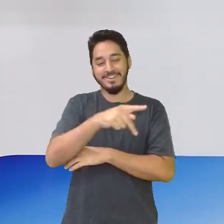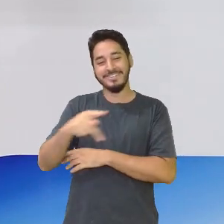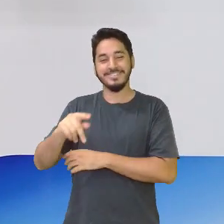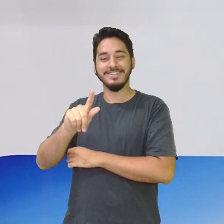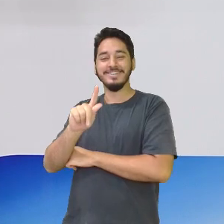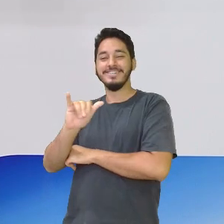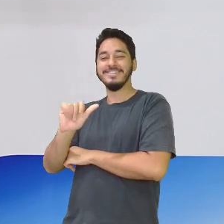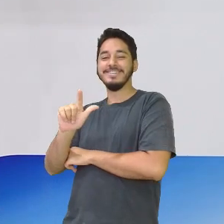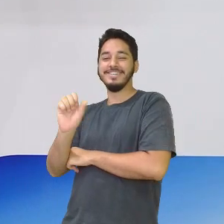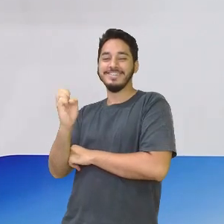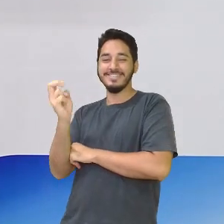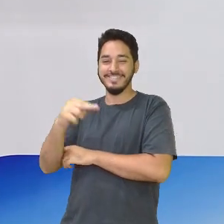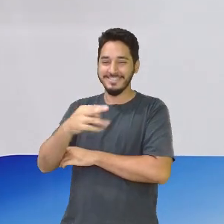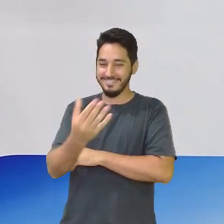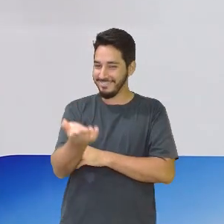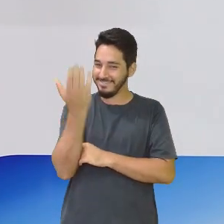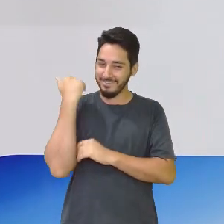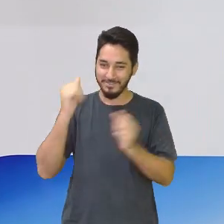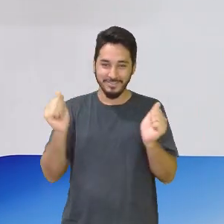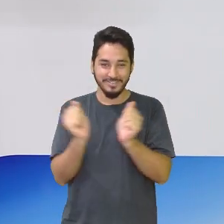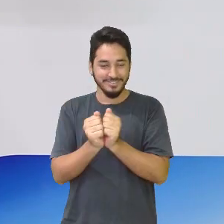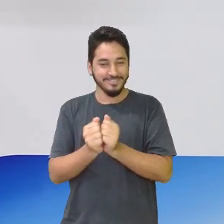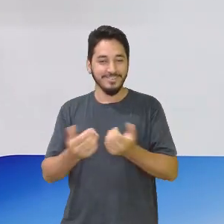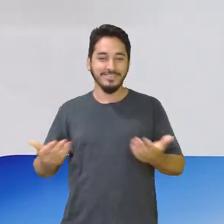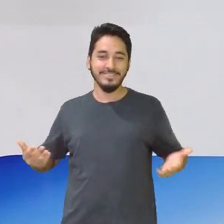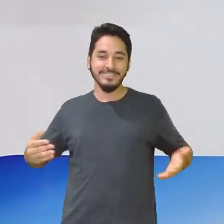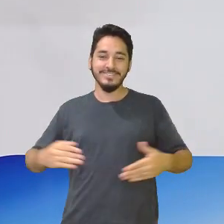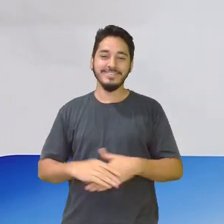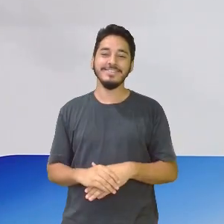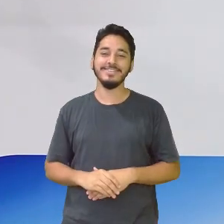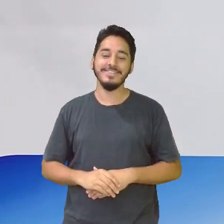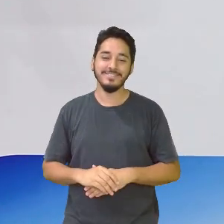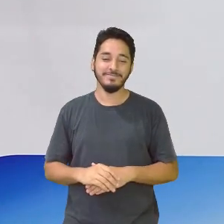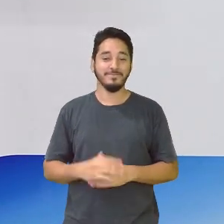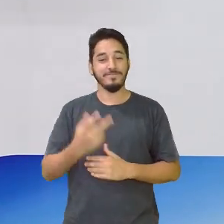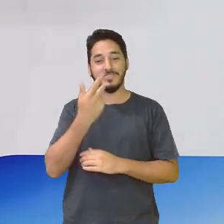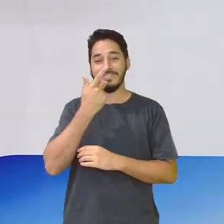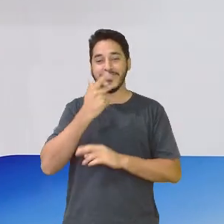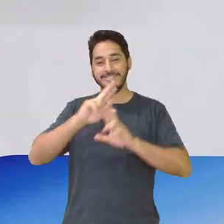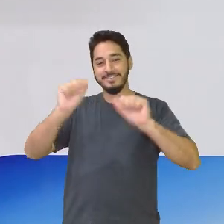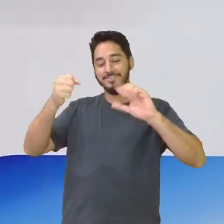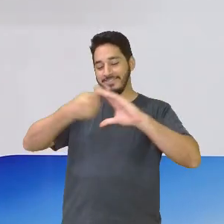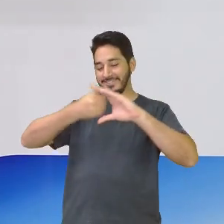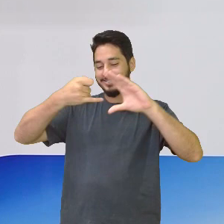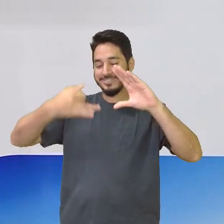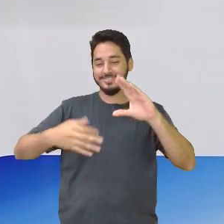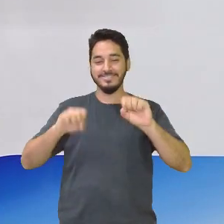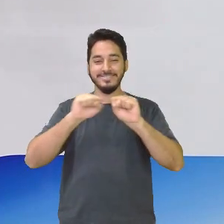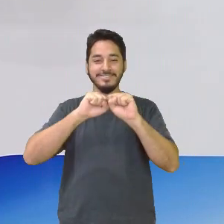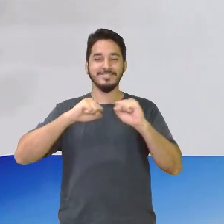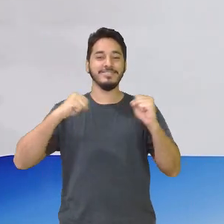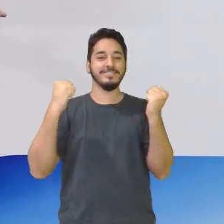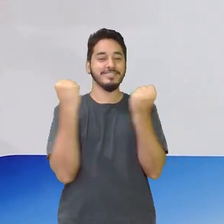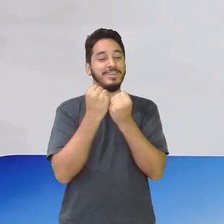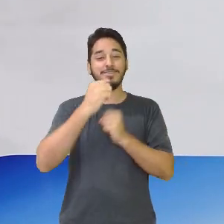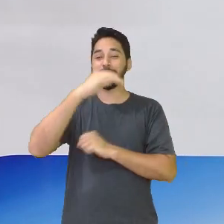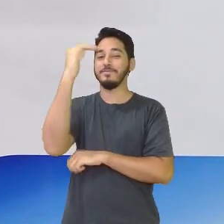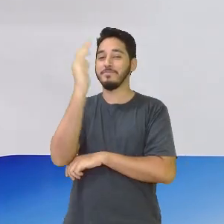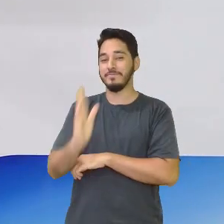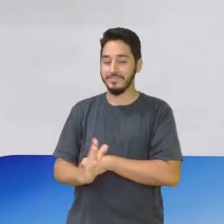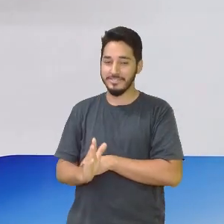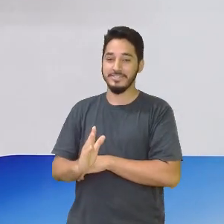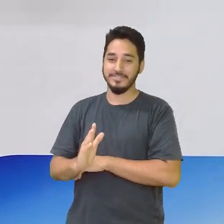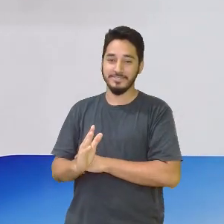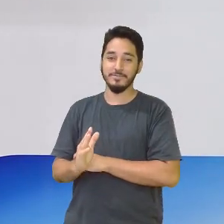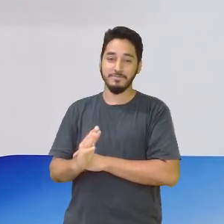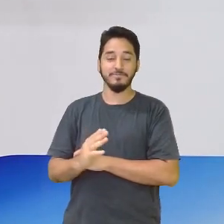Gilson Soares. Vamos continuar, vamos embora. Vamos falar sobre as características sociais brasileiras.